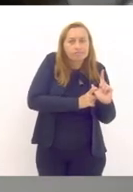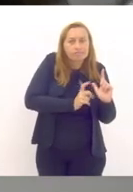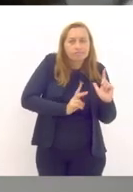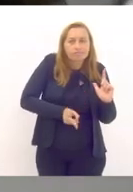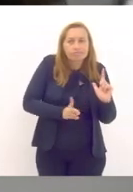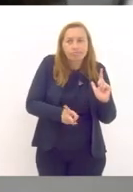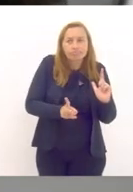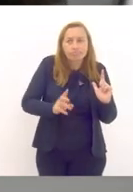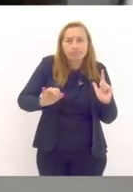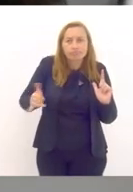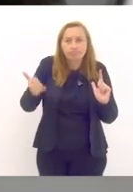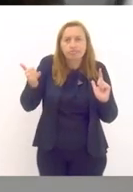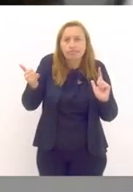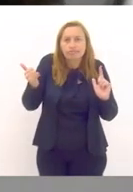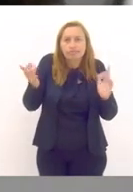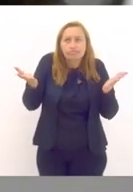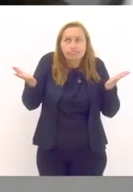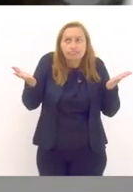o juro,